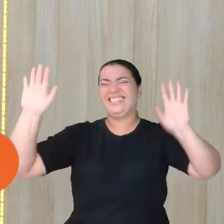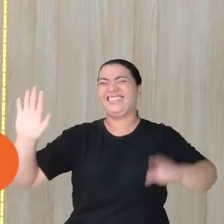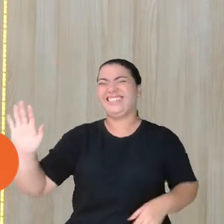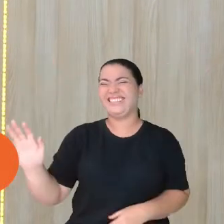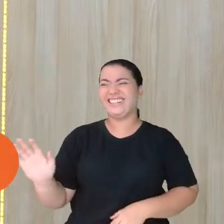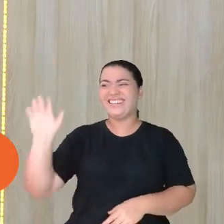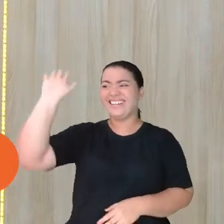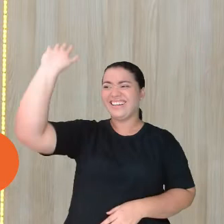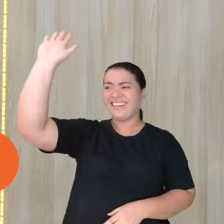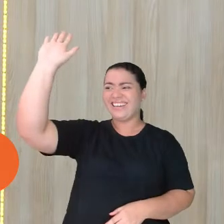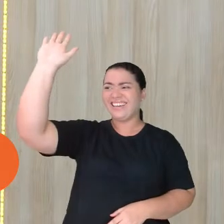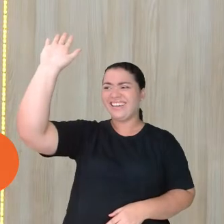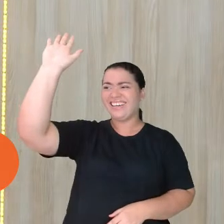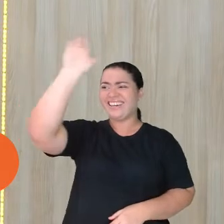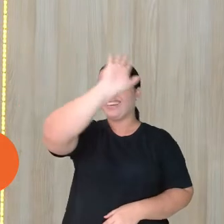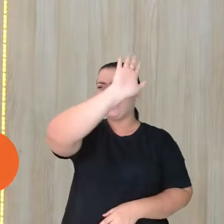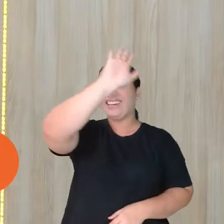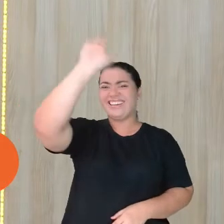errou. Vamos lá.